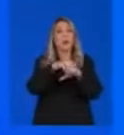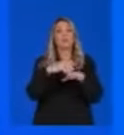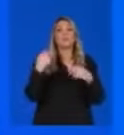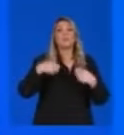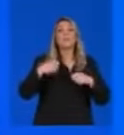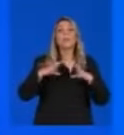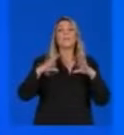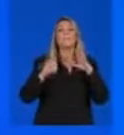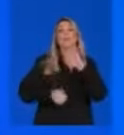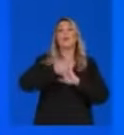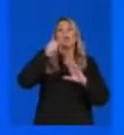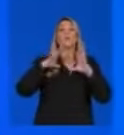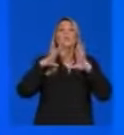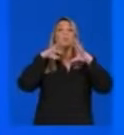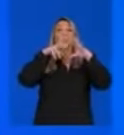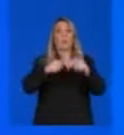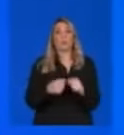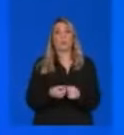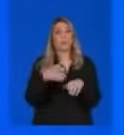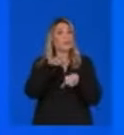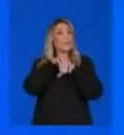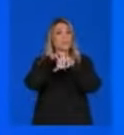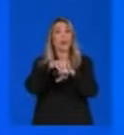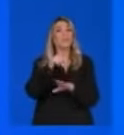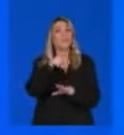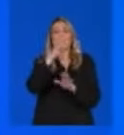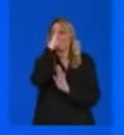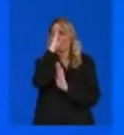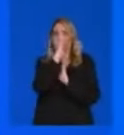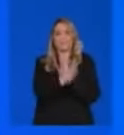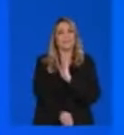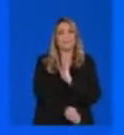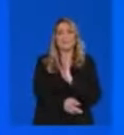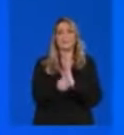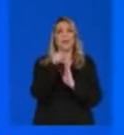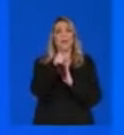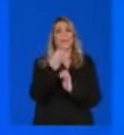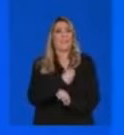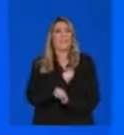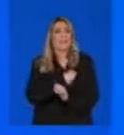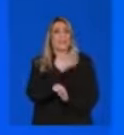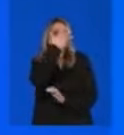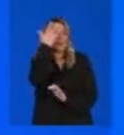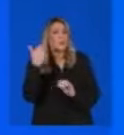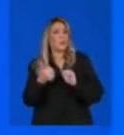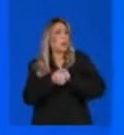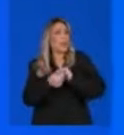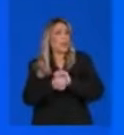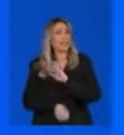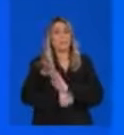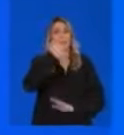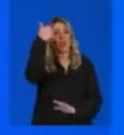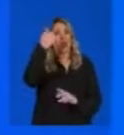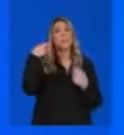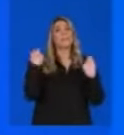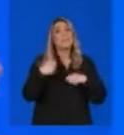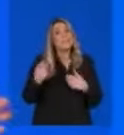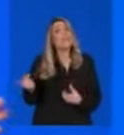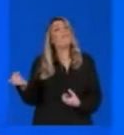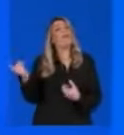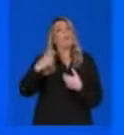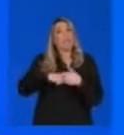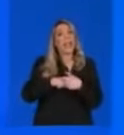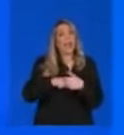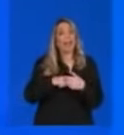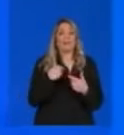todo transporte é fundamental paraa qualidade de vida da nossa população e temos que botar para funcionar aquilo que